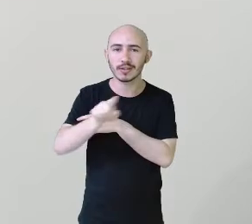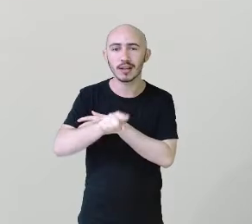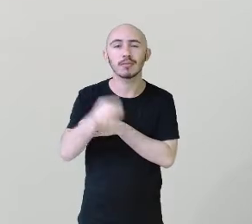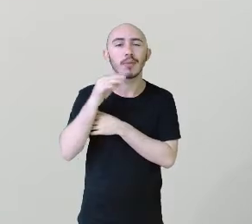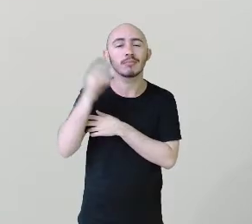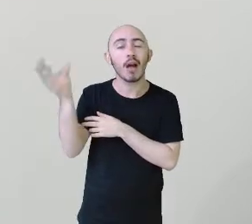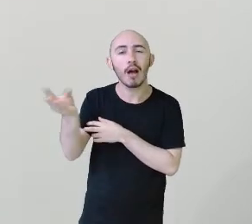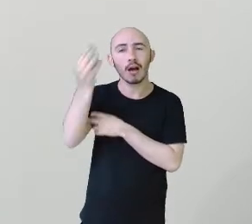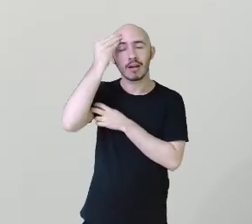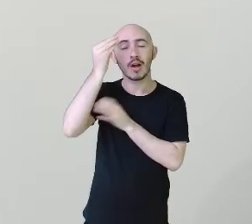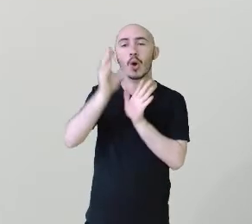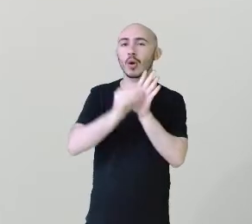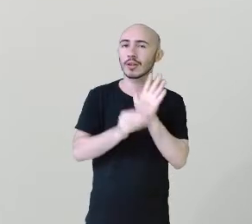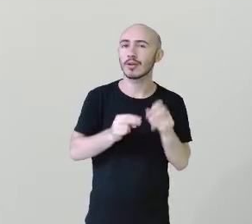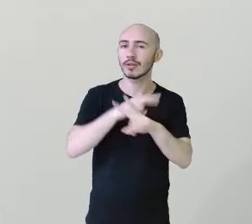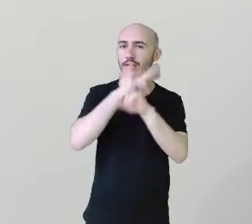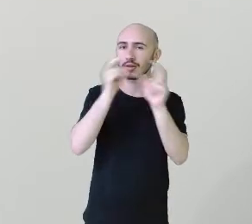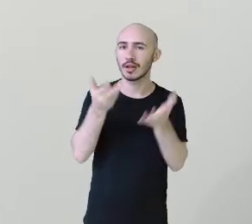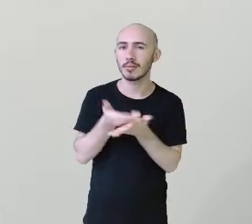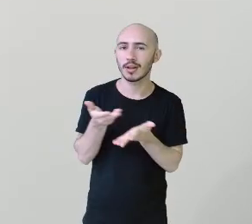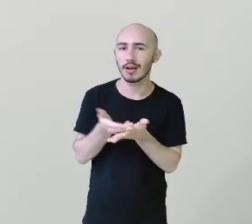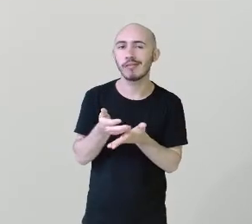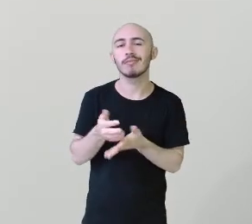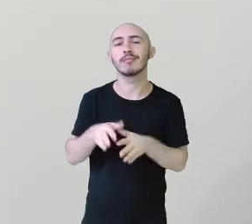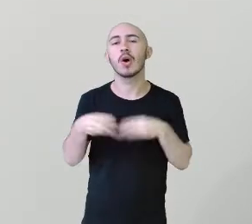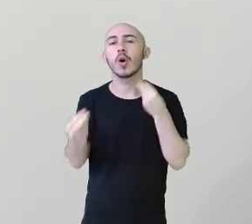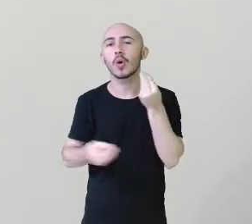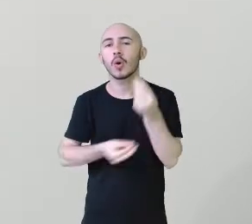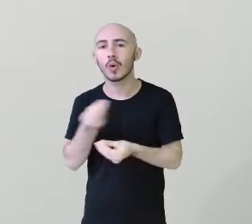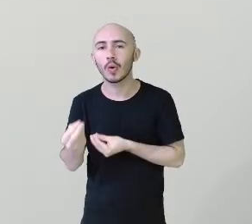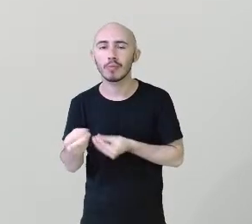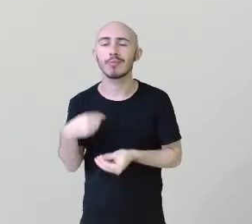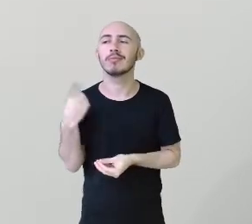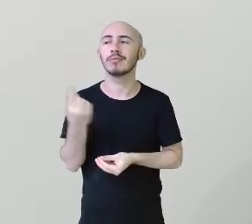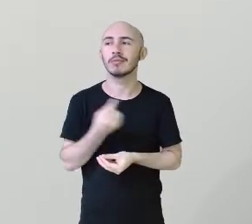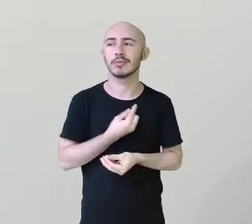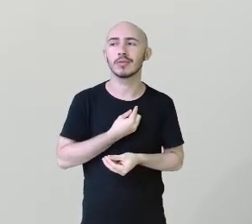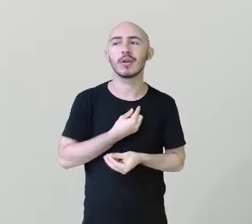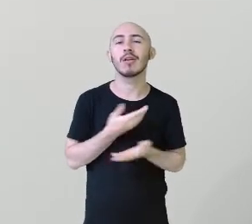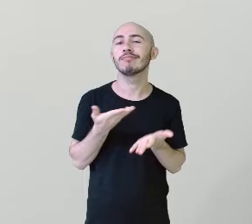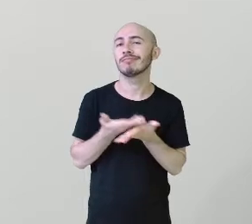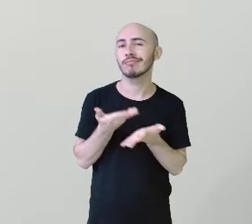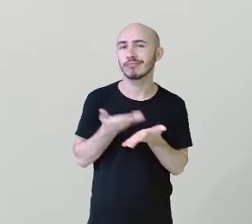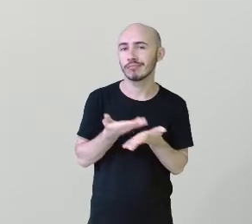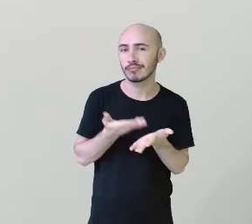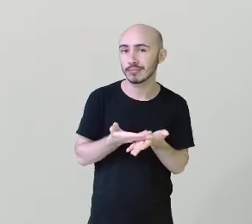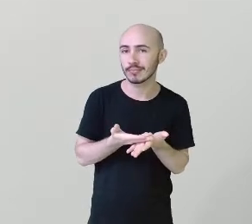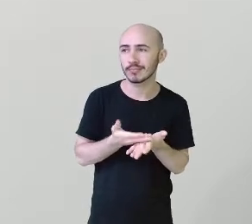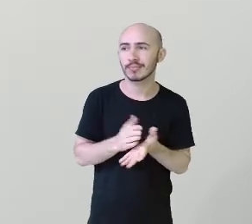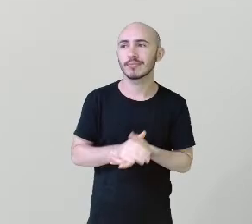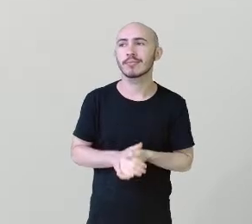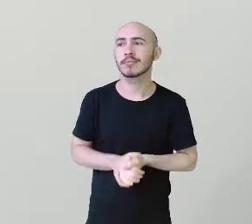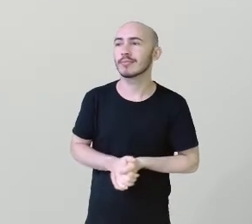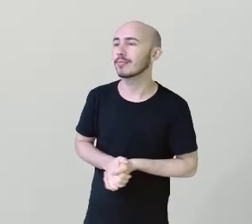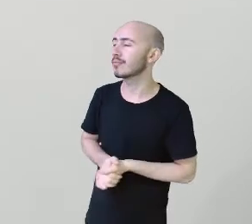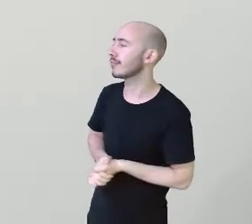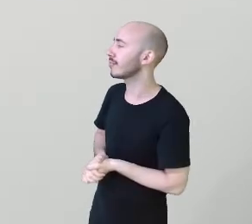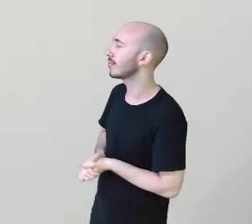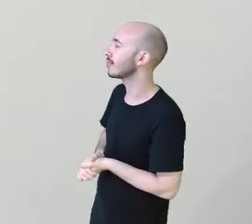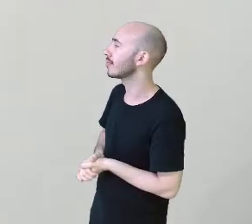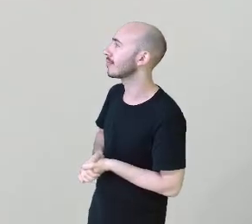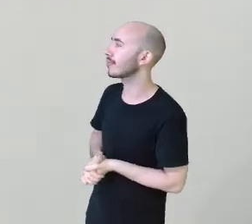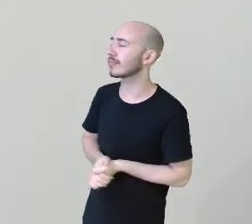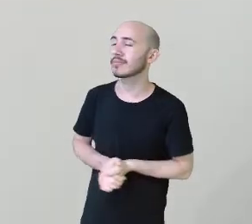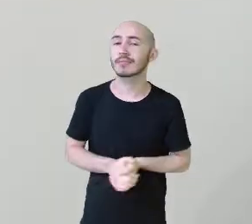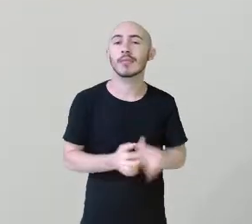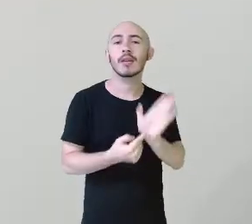conteúdo, para a gente relembrar de que forma a gente trabalhou, não é? Então, vamos lá para a primeira questão,